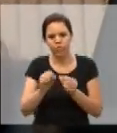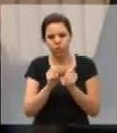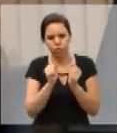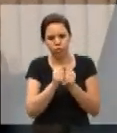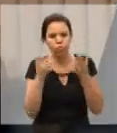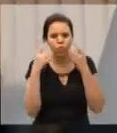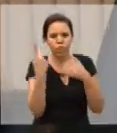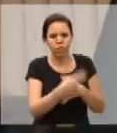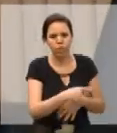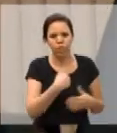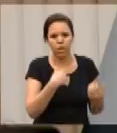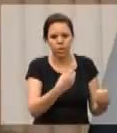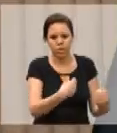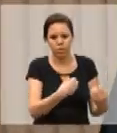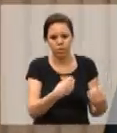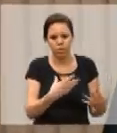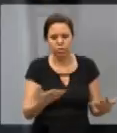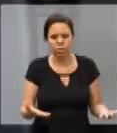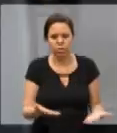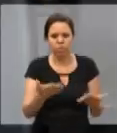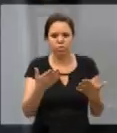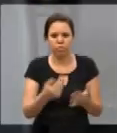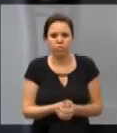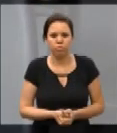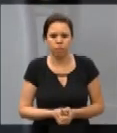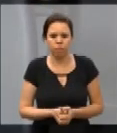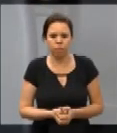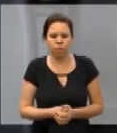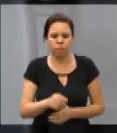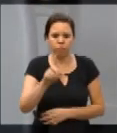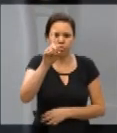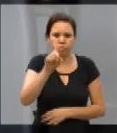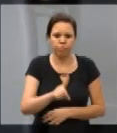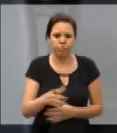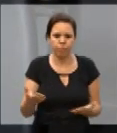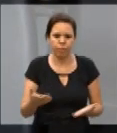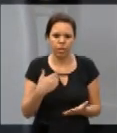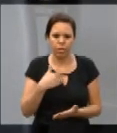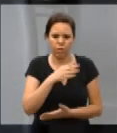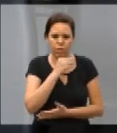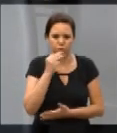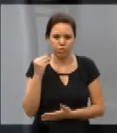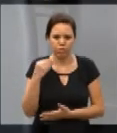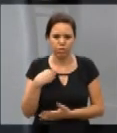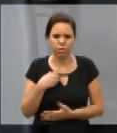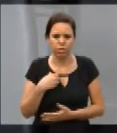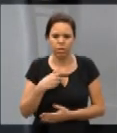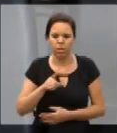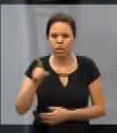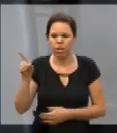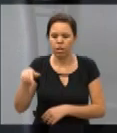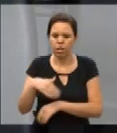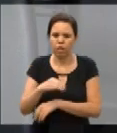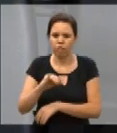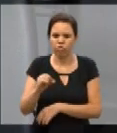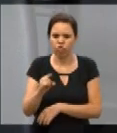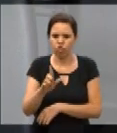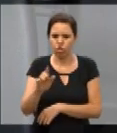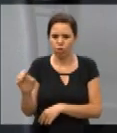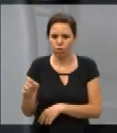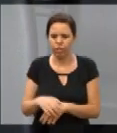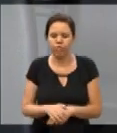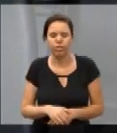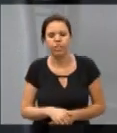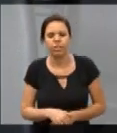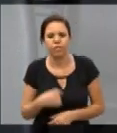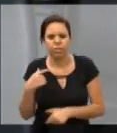com ele que me ensinou, ele foi meu diretor quando eu era adolescente. Na Jorge Andrade. Verdade. Então, você